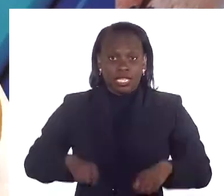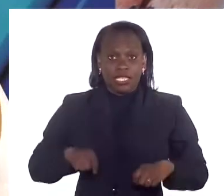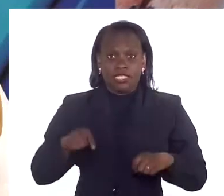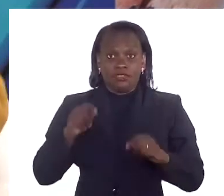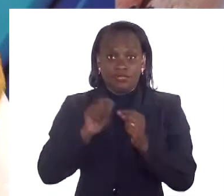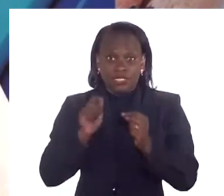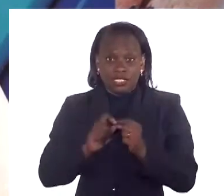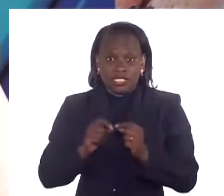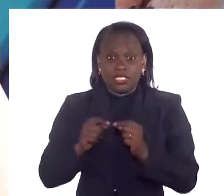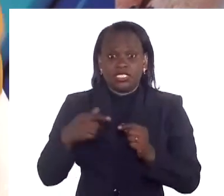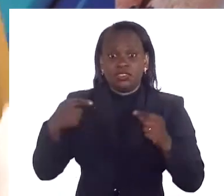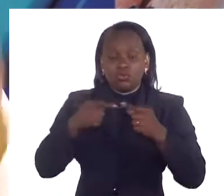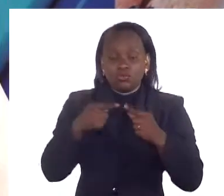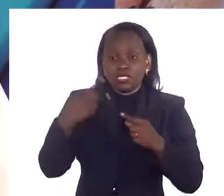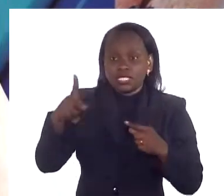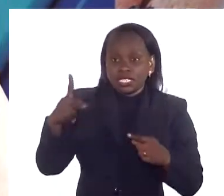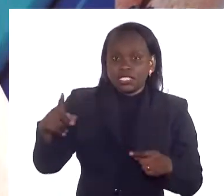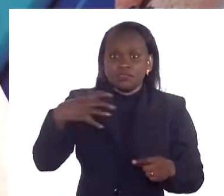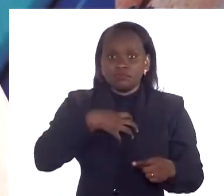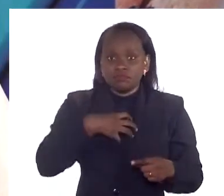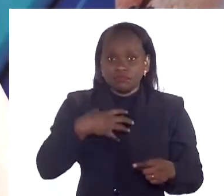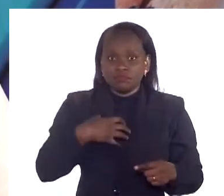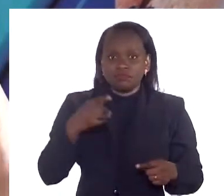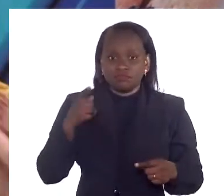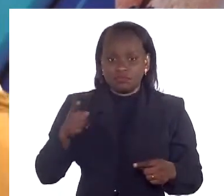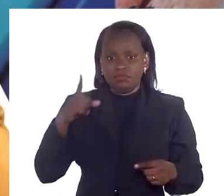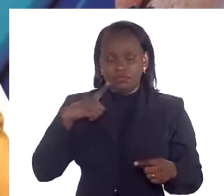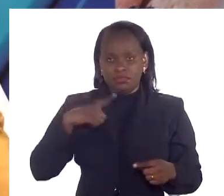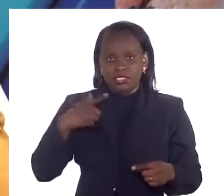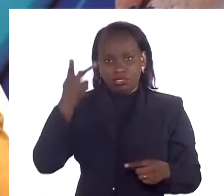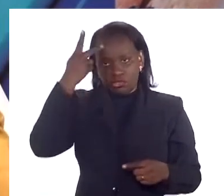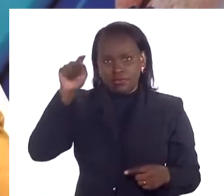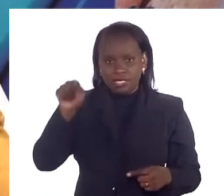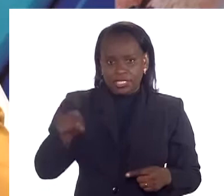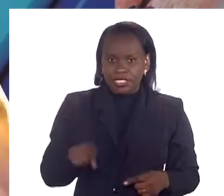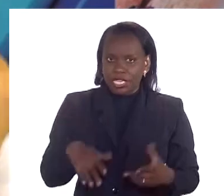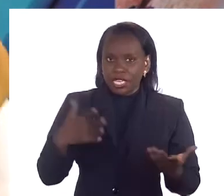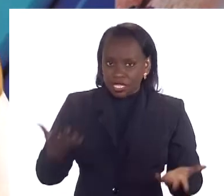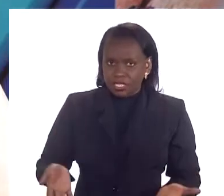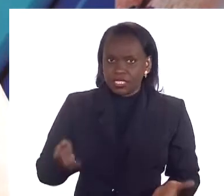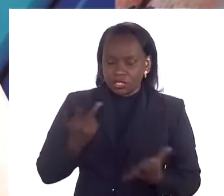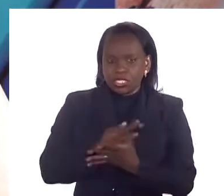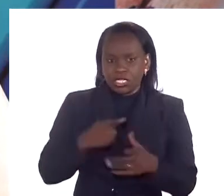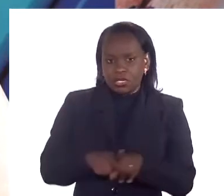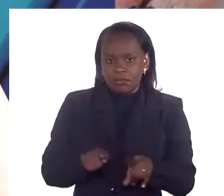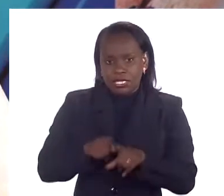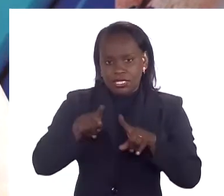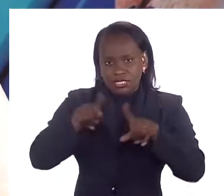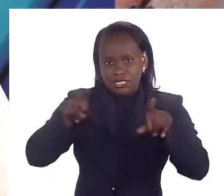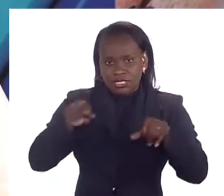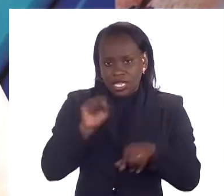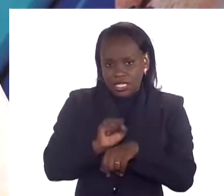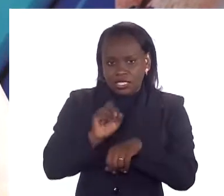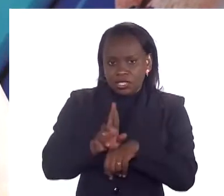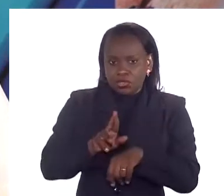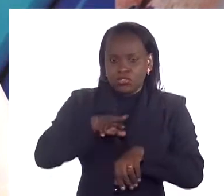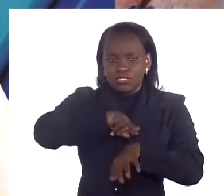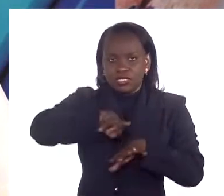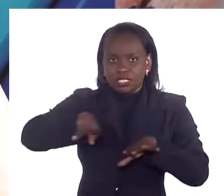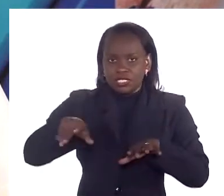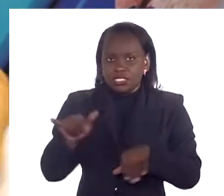possa criar baseado nessa identidade que você tem a respeito dele. É isso que acontece também na sala de